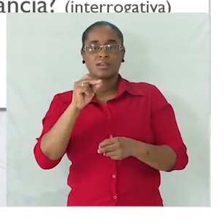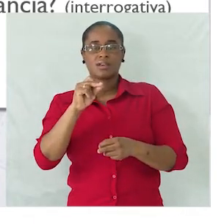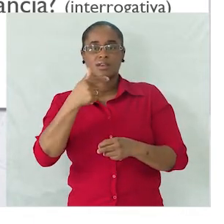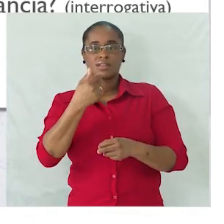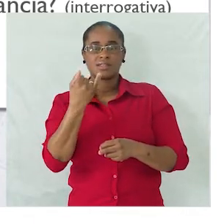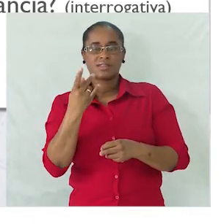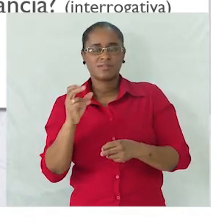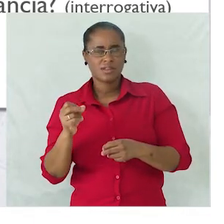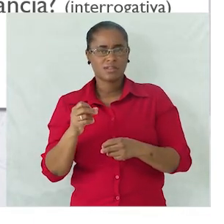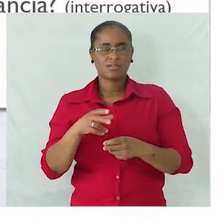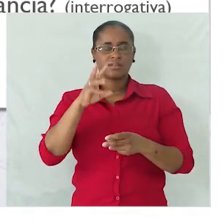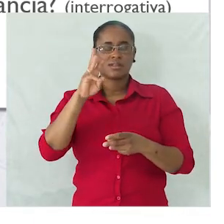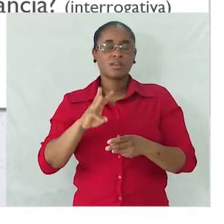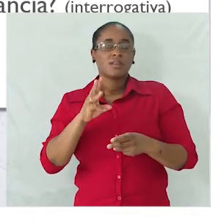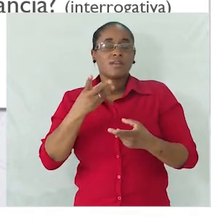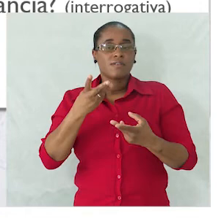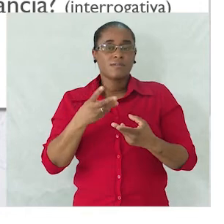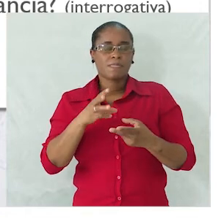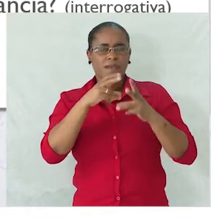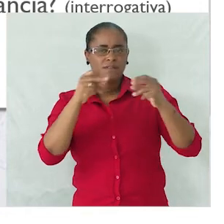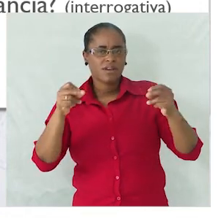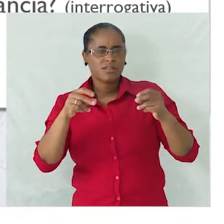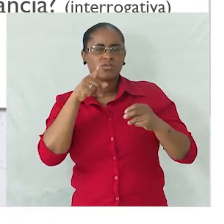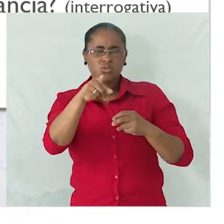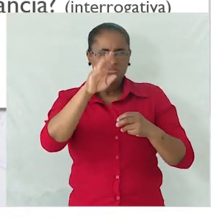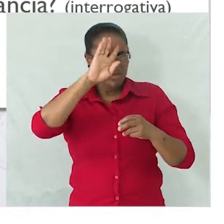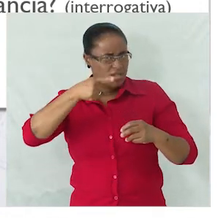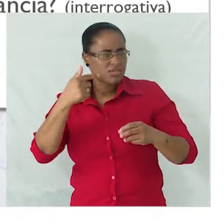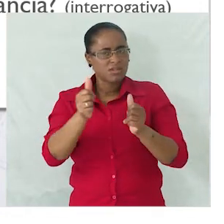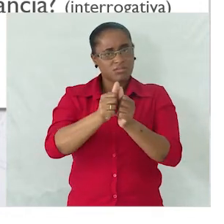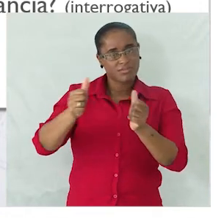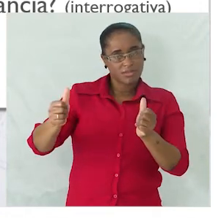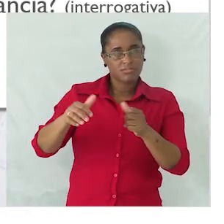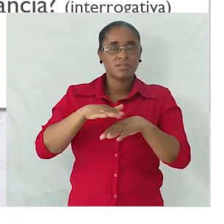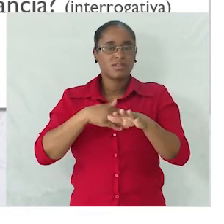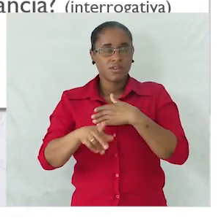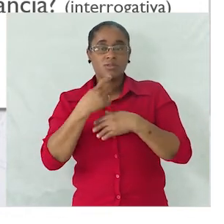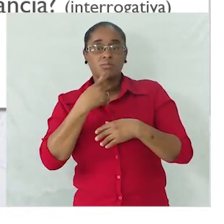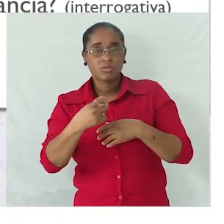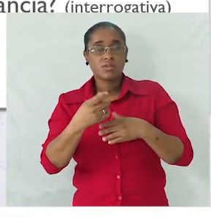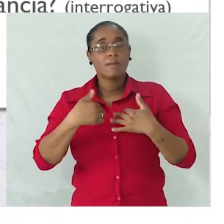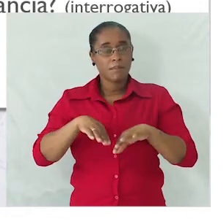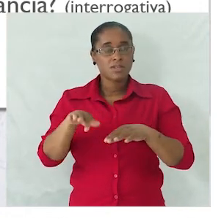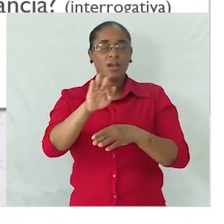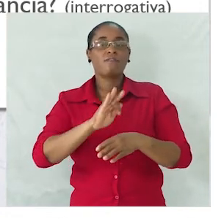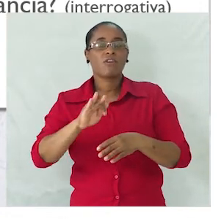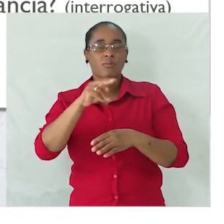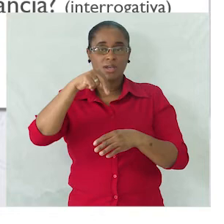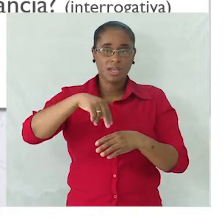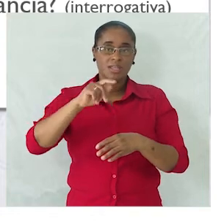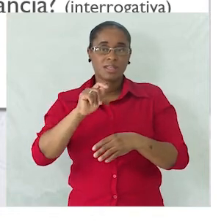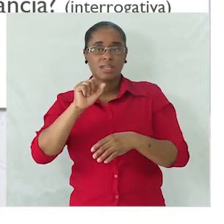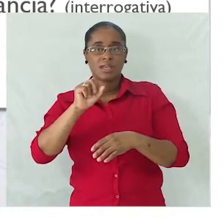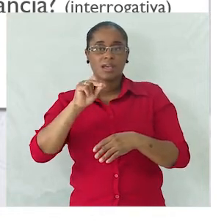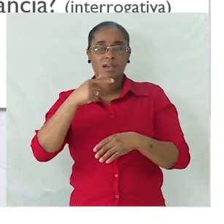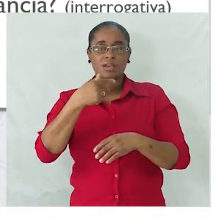tens de manter a distância? Está-se a fazer uma pergunta, mas agora na forma negativa. Então, na forma negativa,